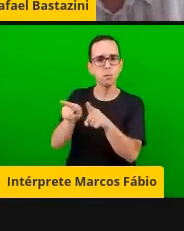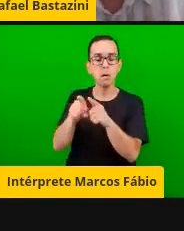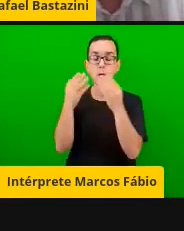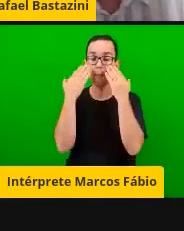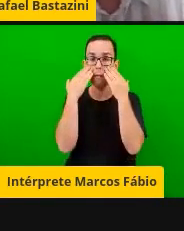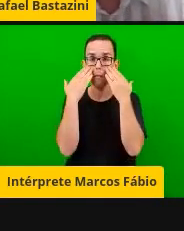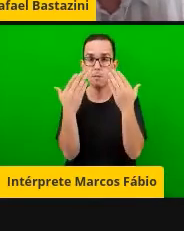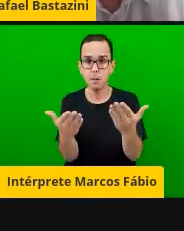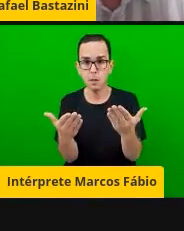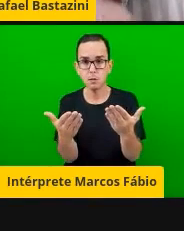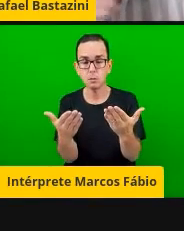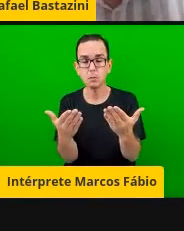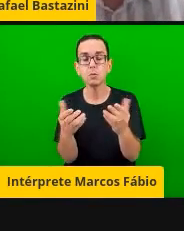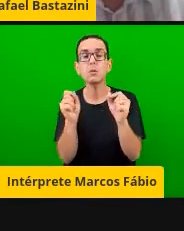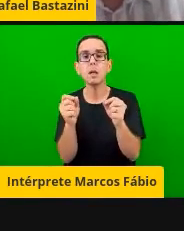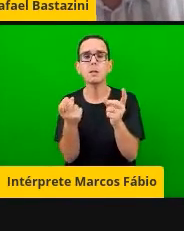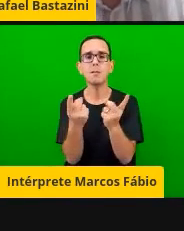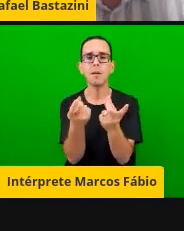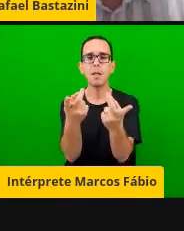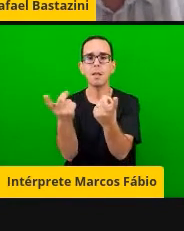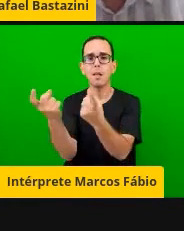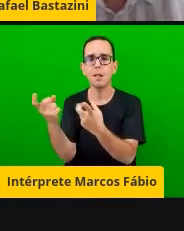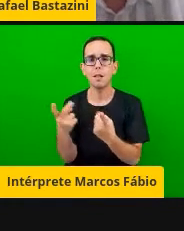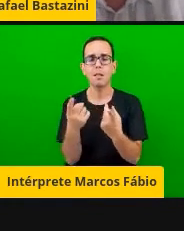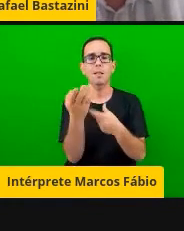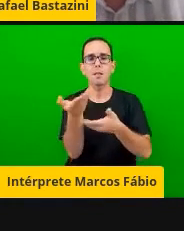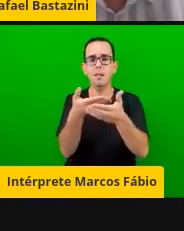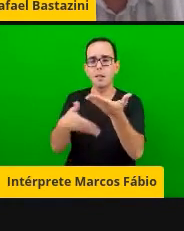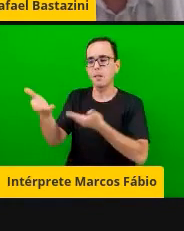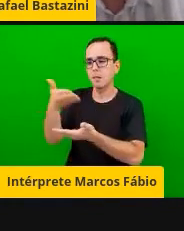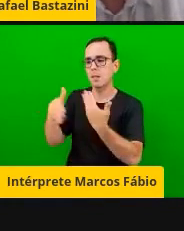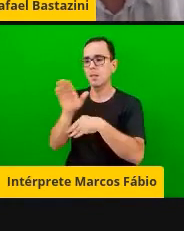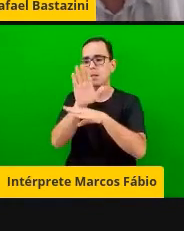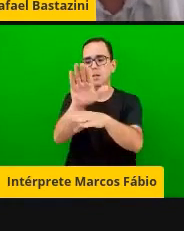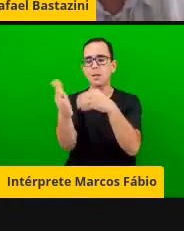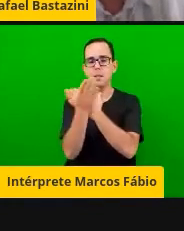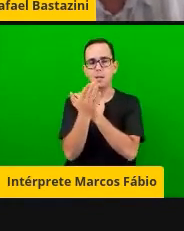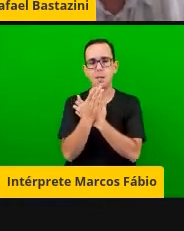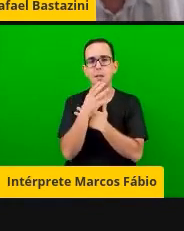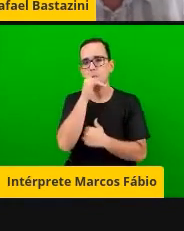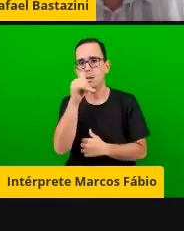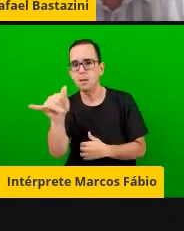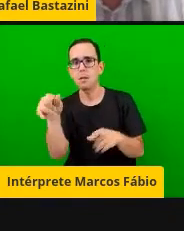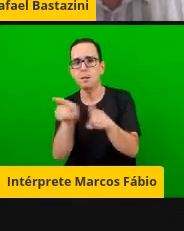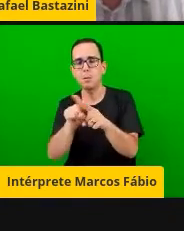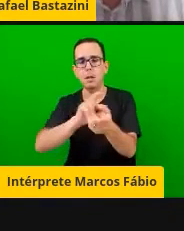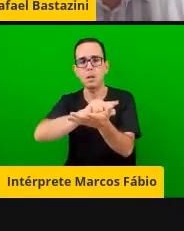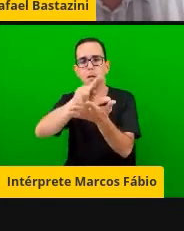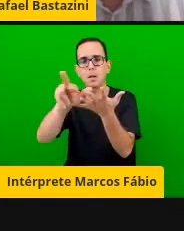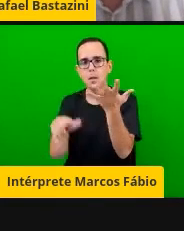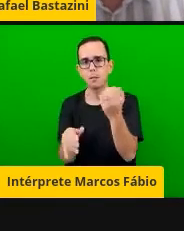maior ênfase ao comércio, aos fluxos, ao abastecimento, a questões energéticas e etc.